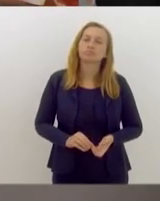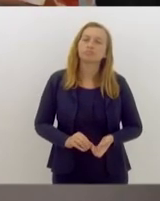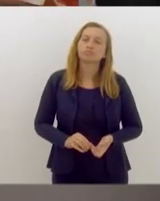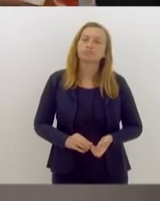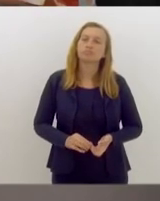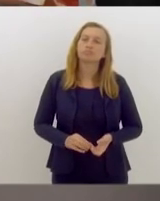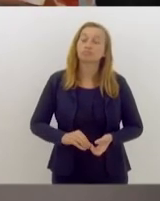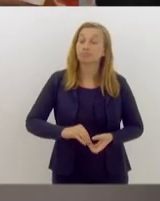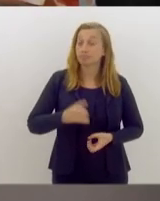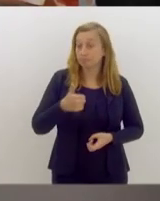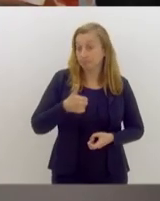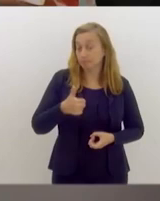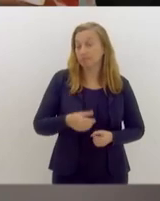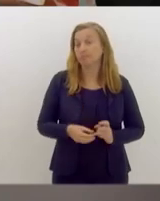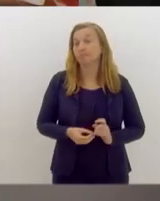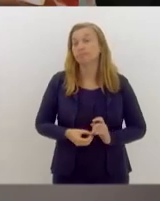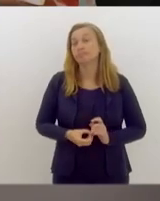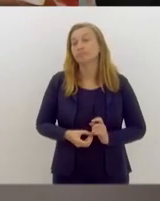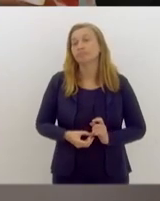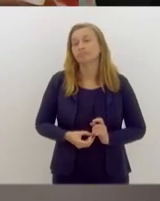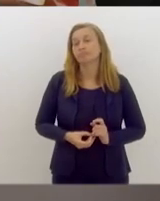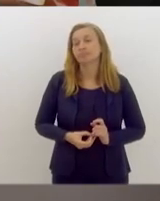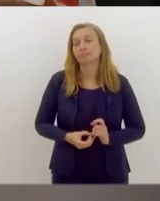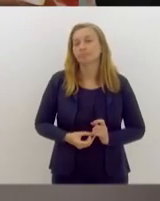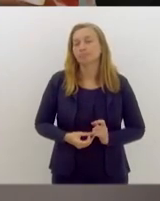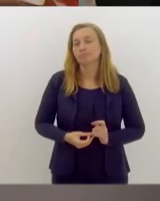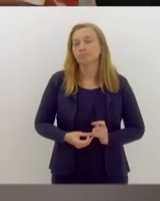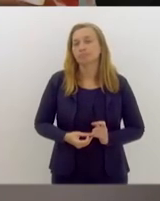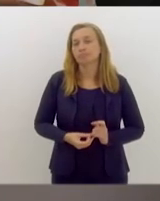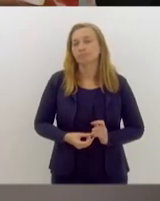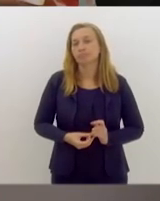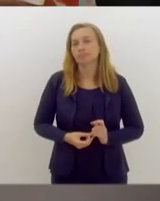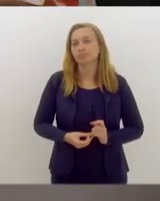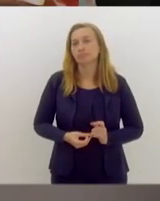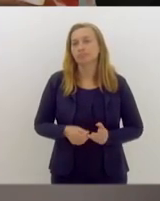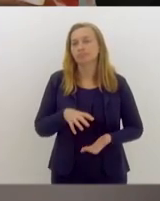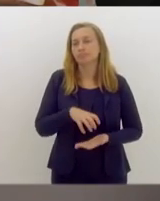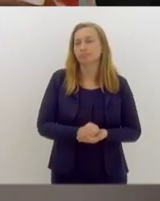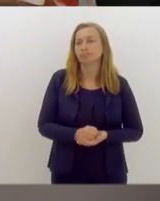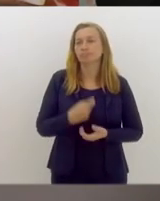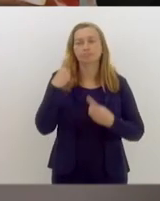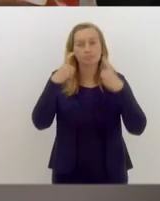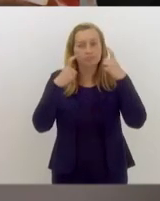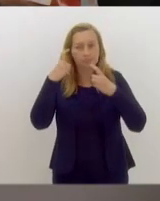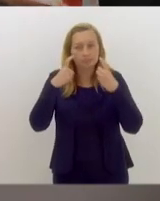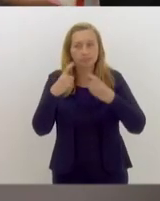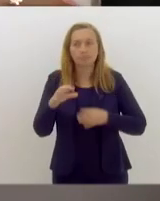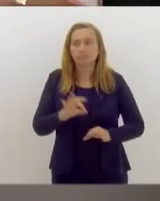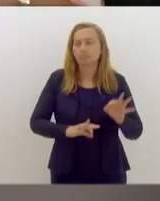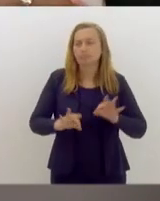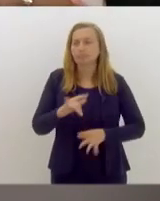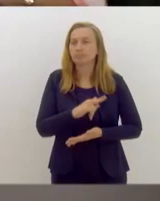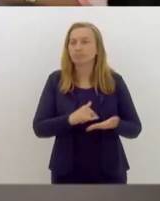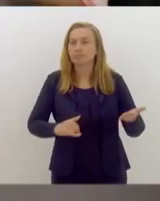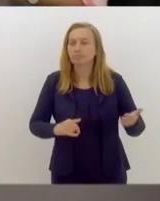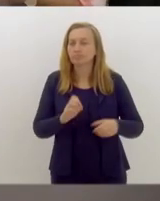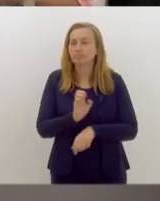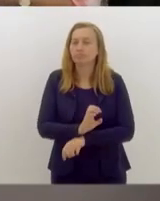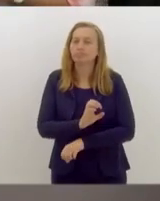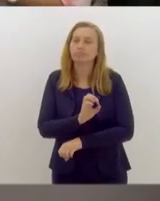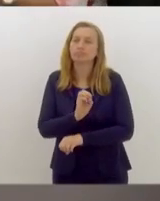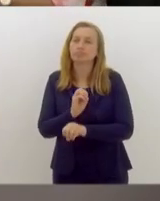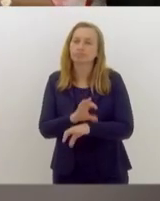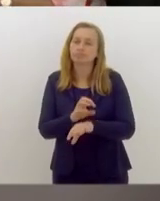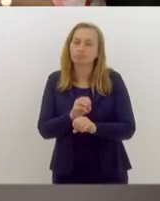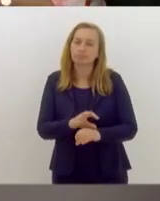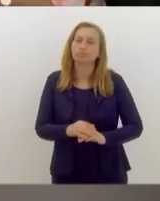Bom, primeiramente, eu gostaria de registrar aqui a nossa preocupação em relação ao Plano Estadual de Educação, né? Uma